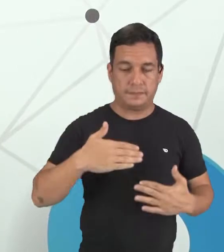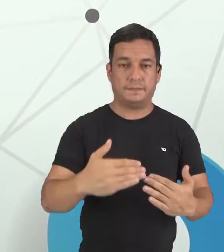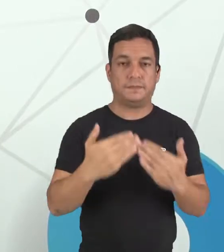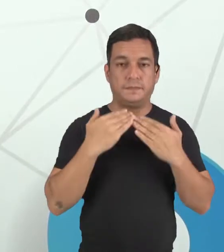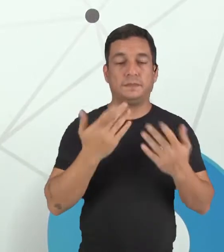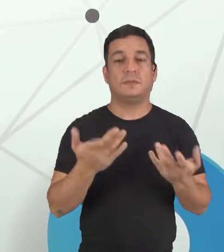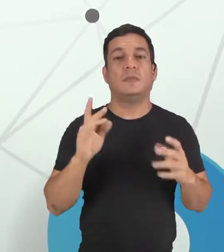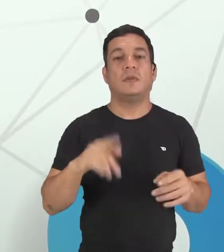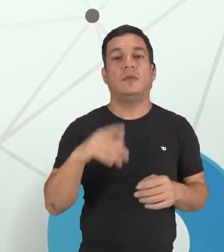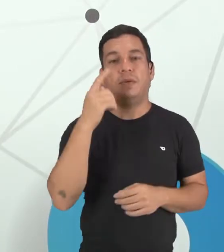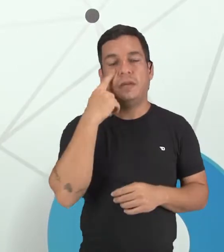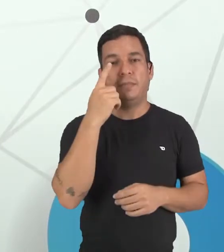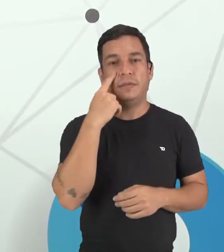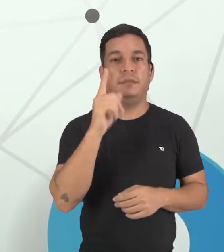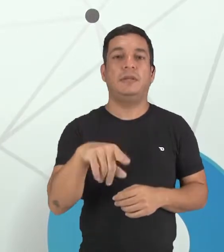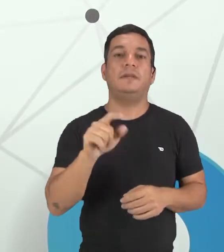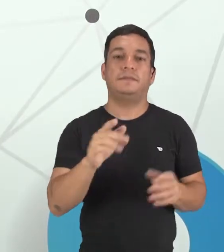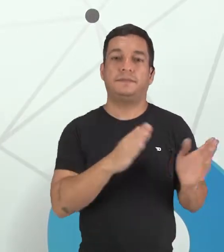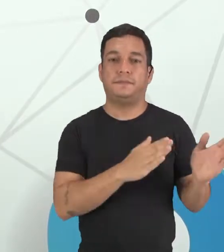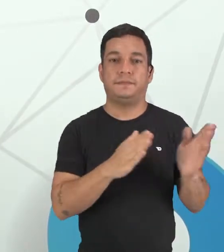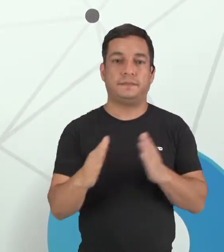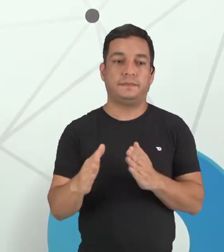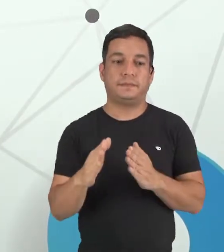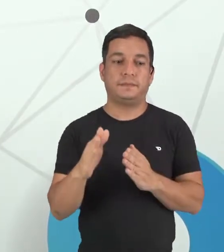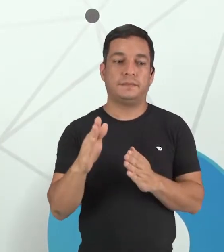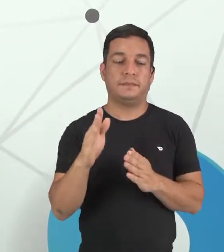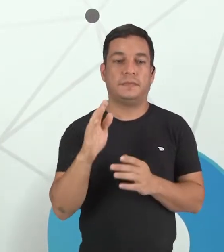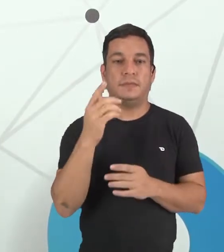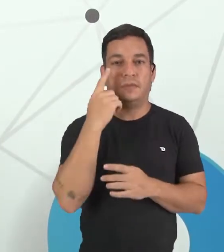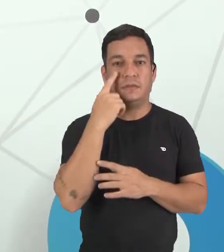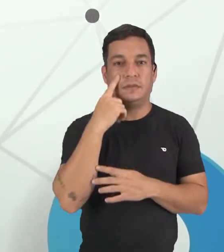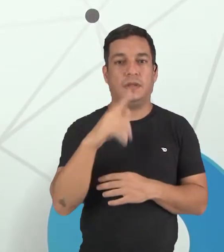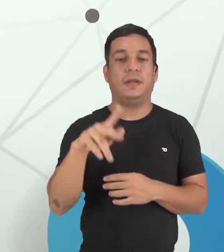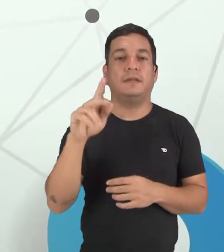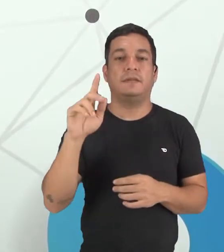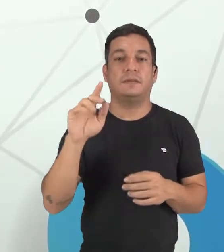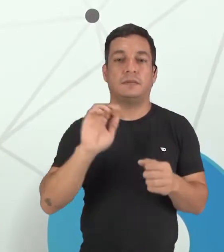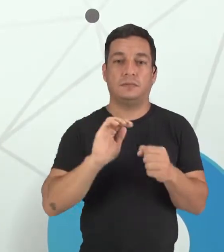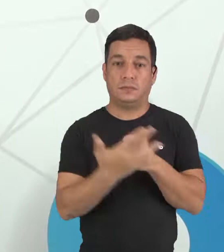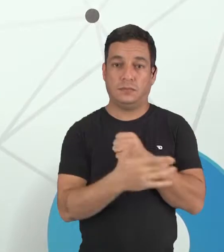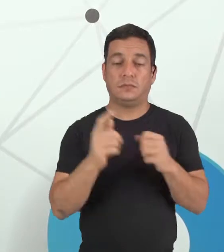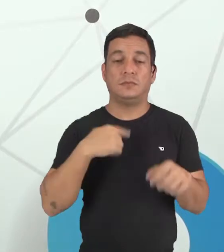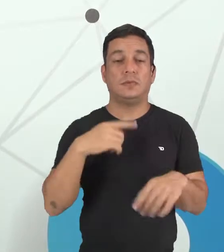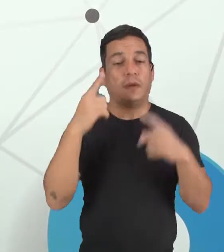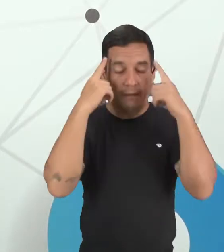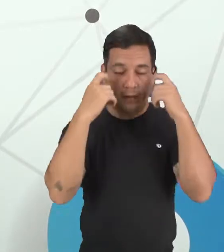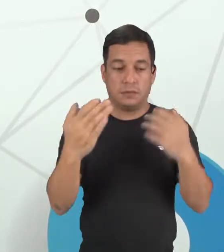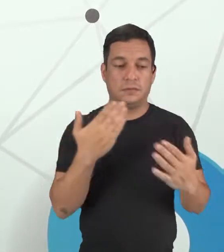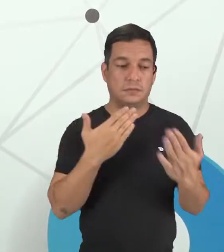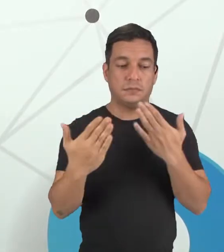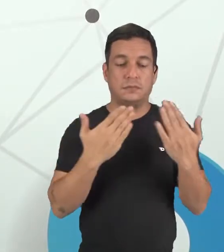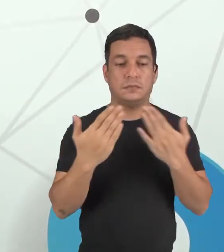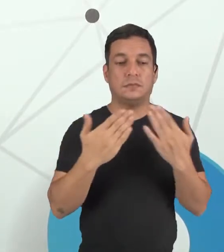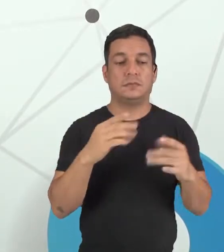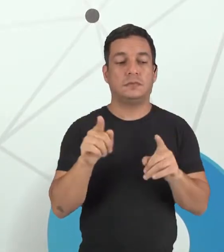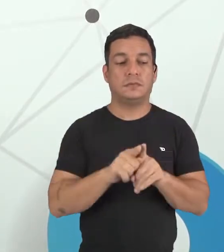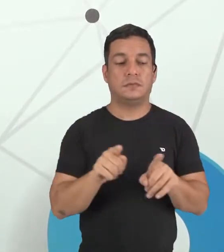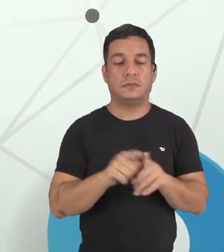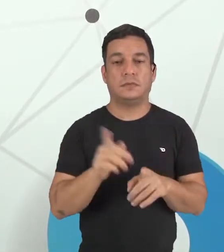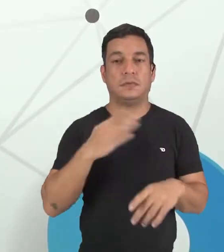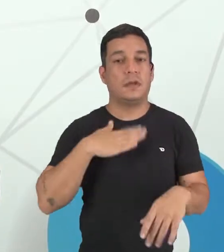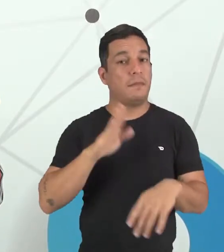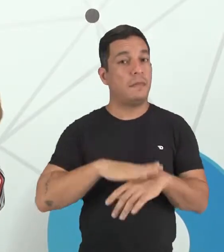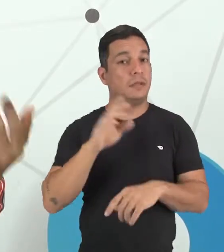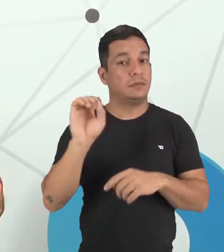de pandemia, curiosamente, nós temos alguns dados que revelam que a violência psicológica foi uma das